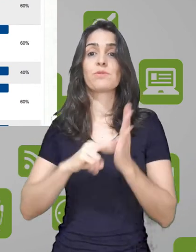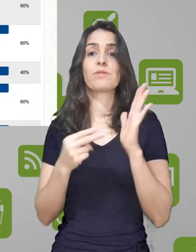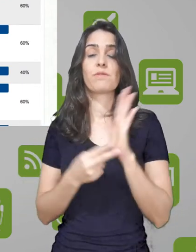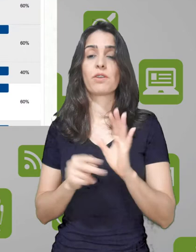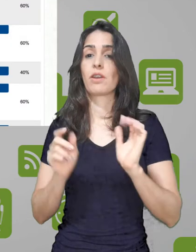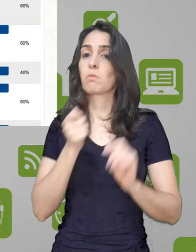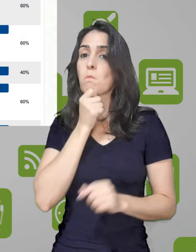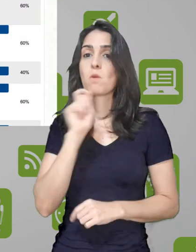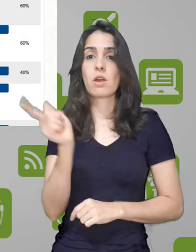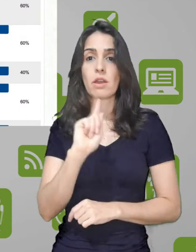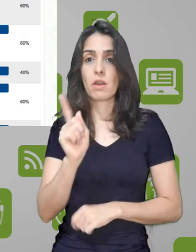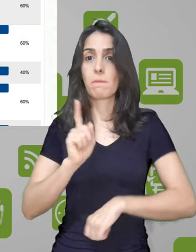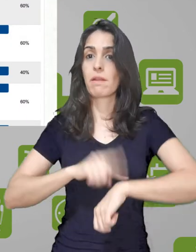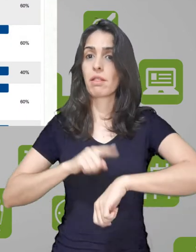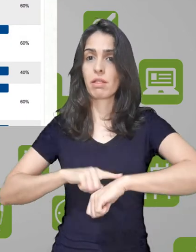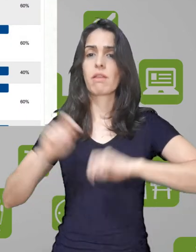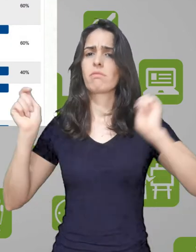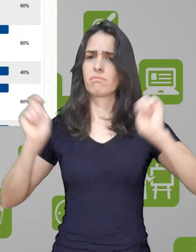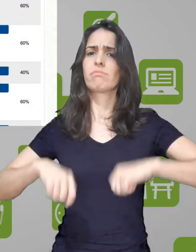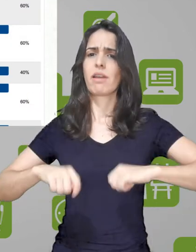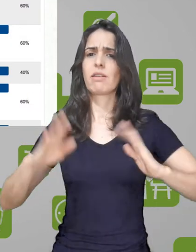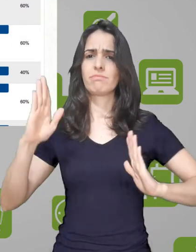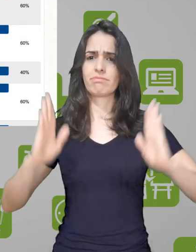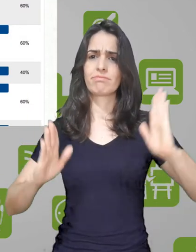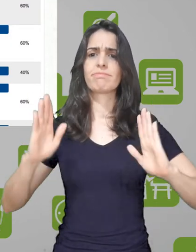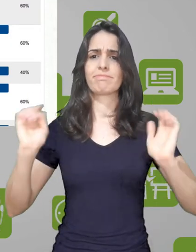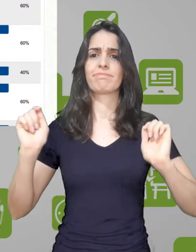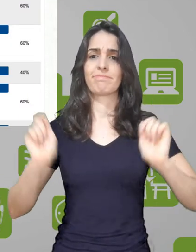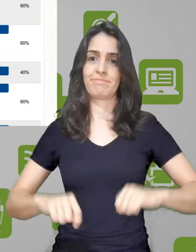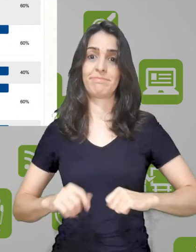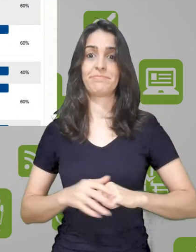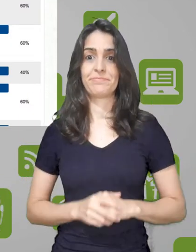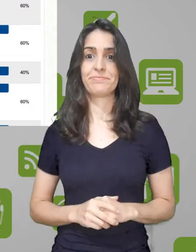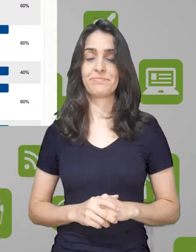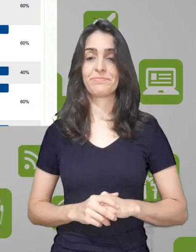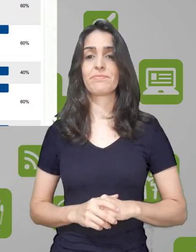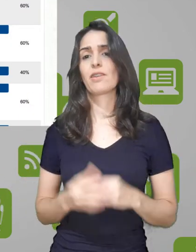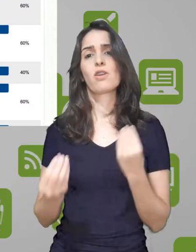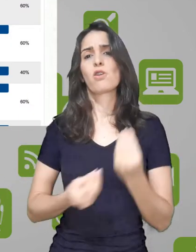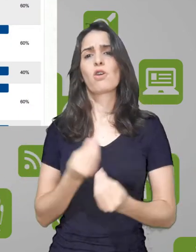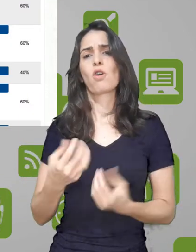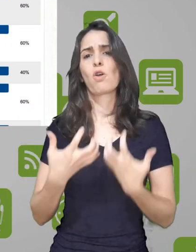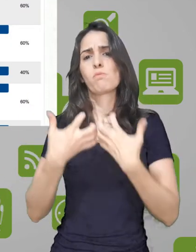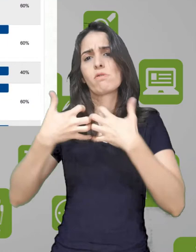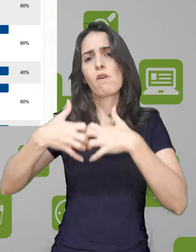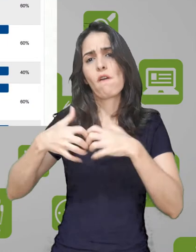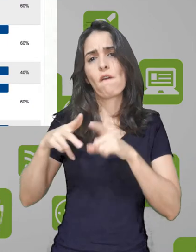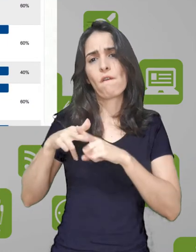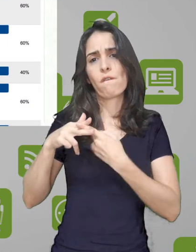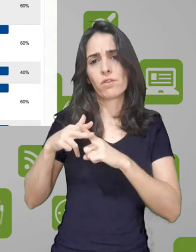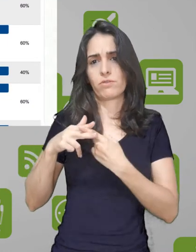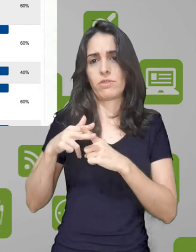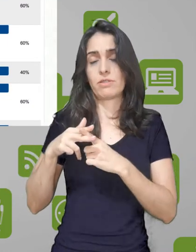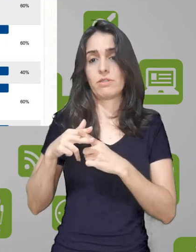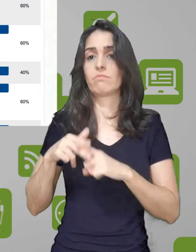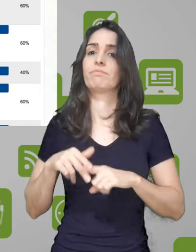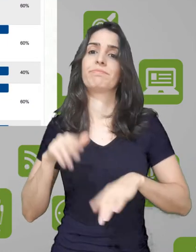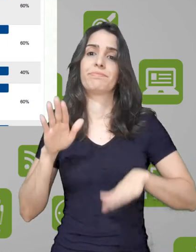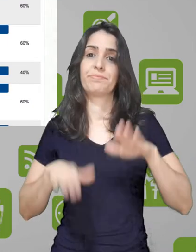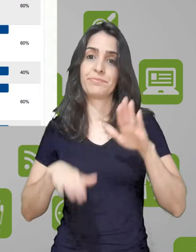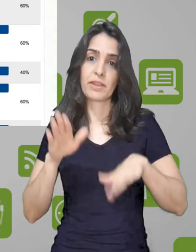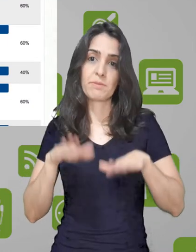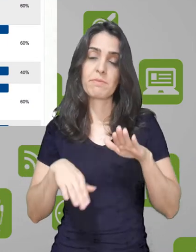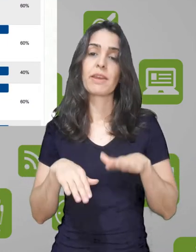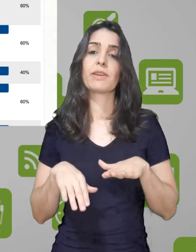que ele ainda não fez mas que ainda estão dentro do prazo de entrega a configuração da barra de